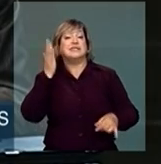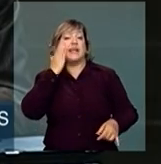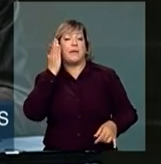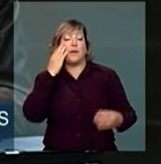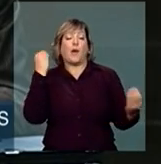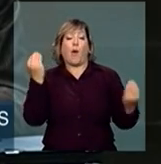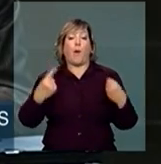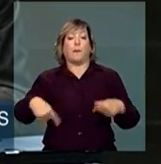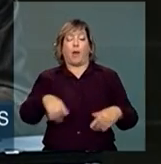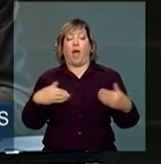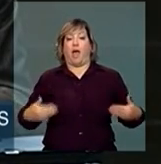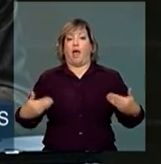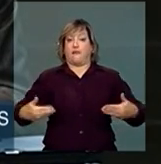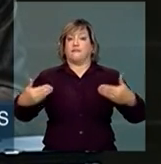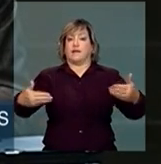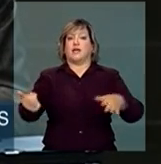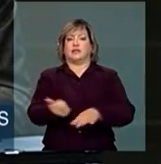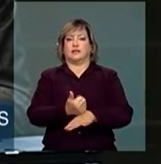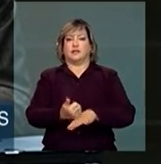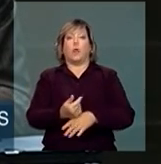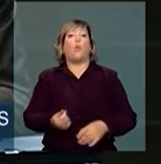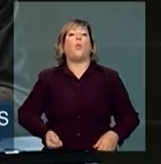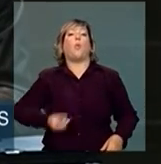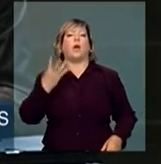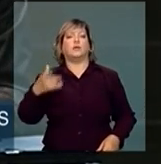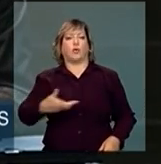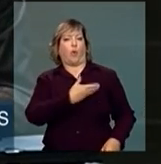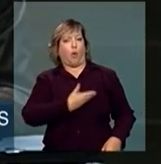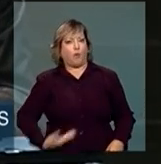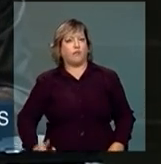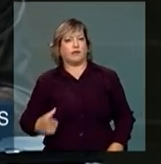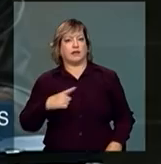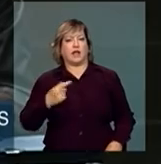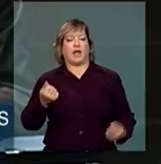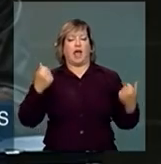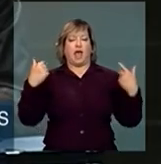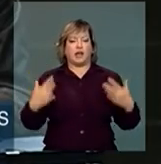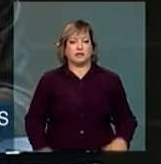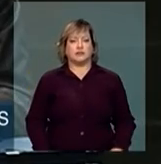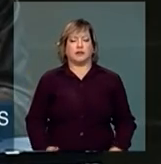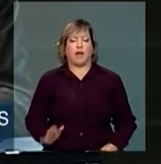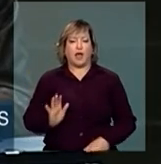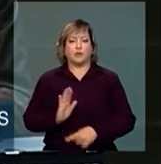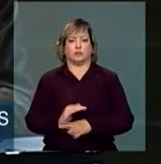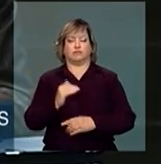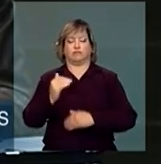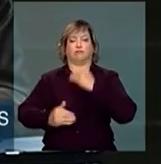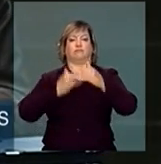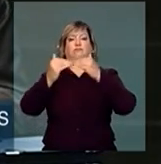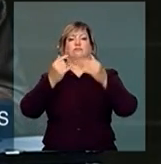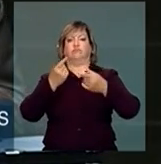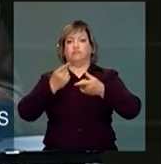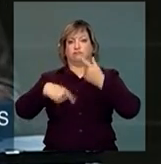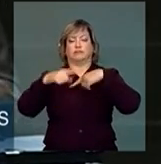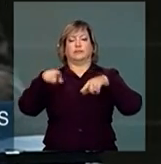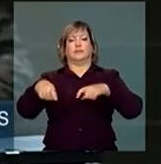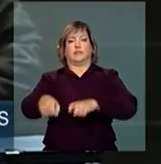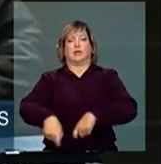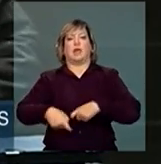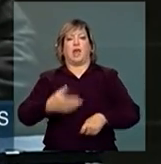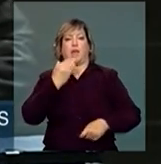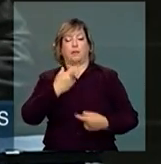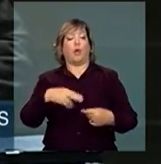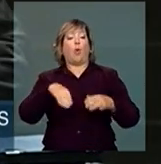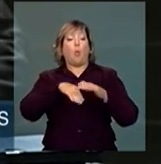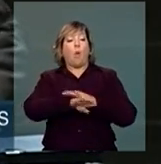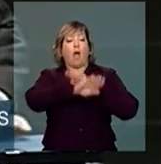avanços e do quanto que o governo está gastando para alavancar a agricultura brasileira. Não é só na armazenagem, mas é